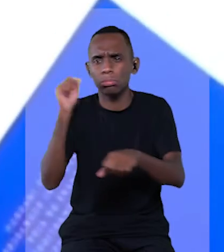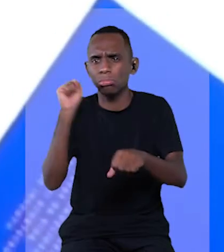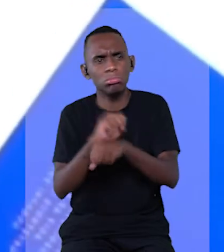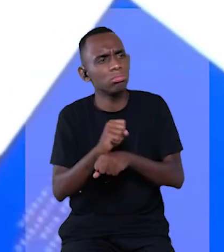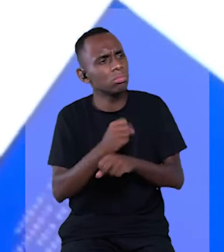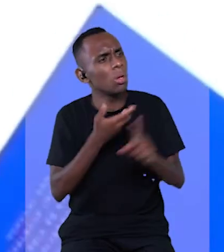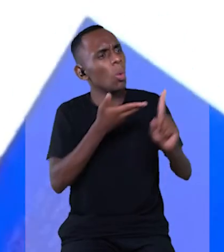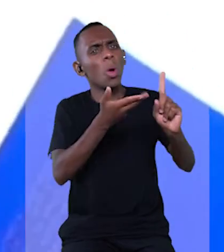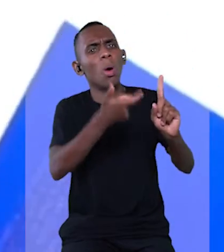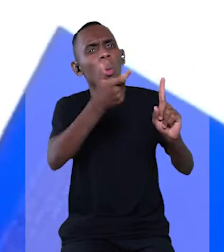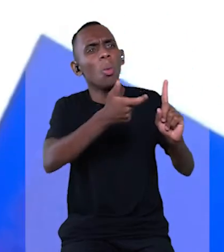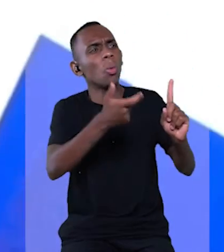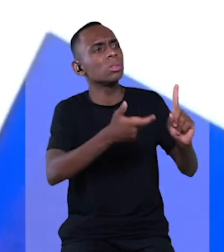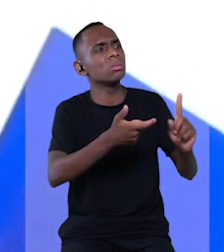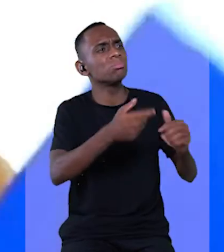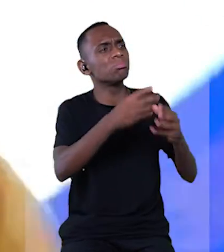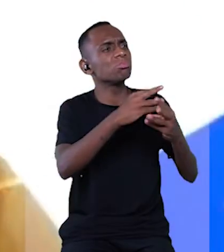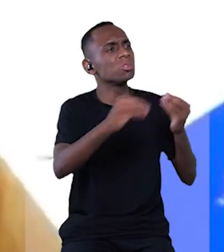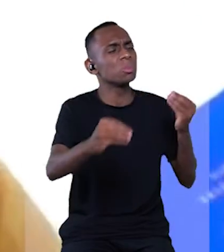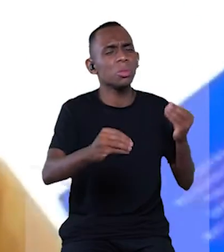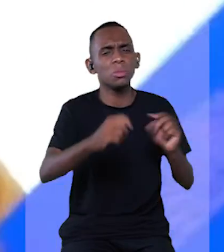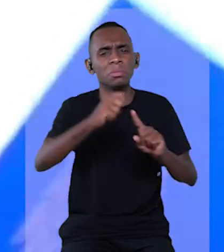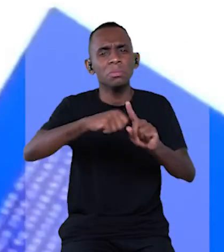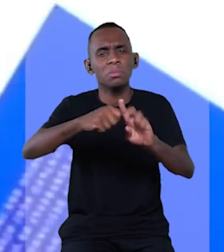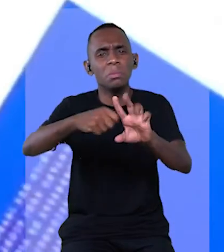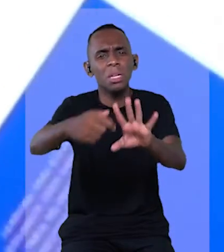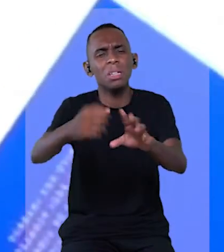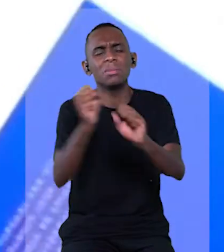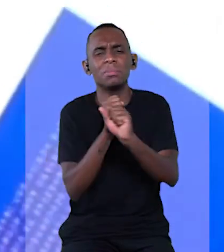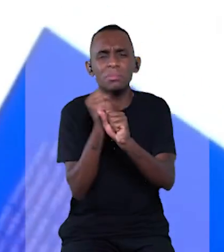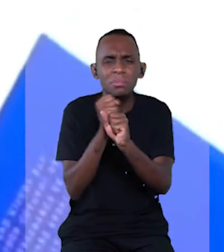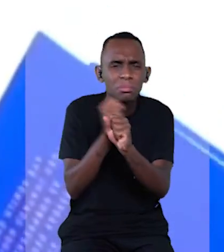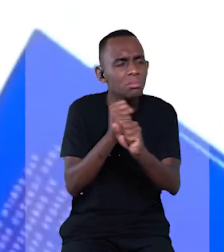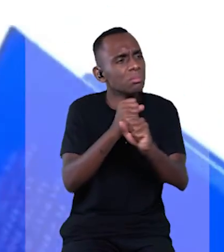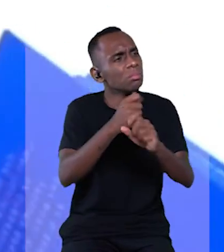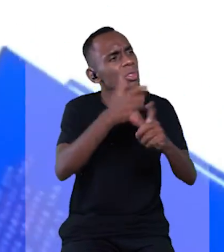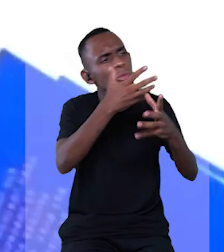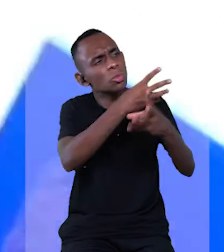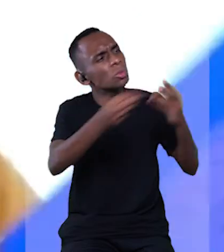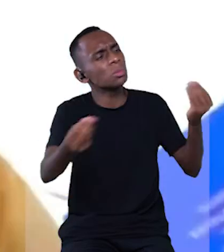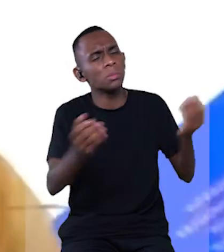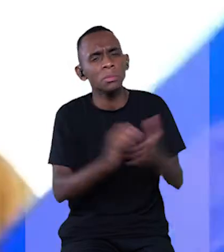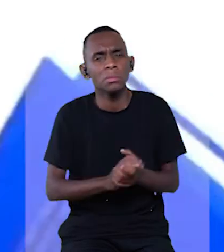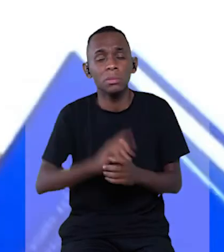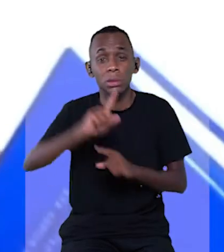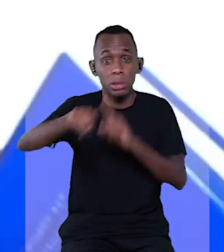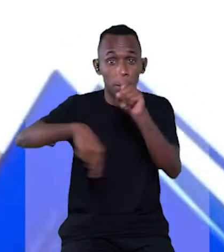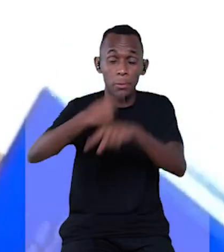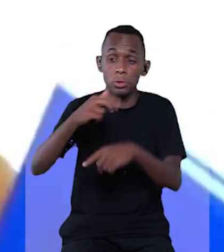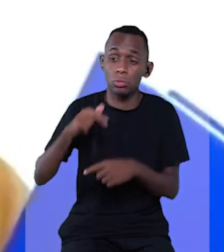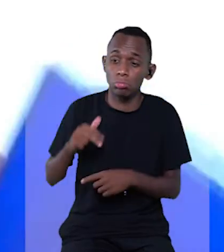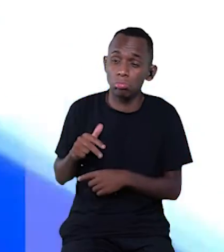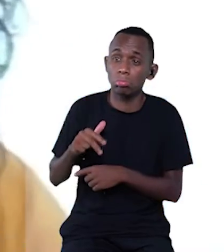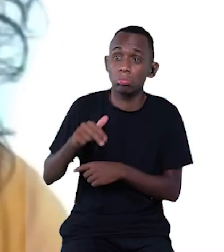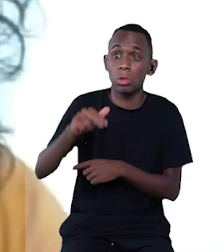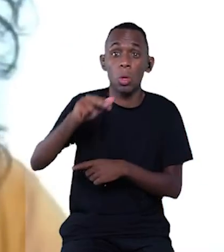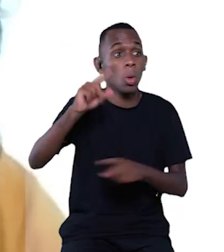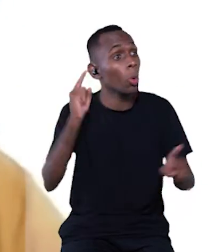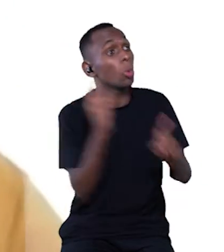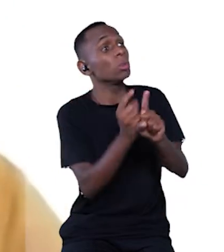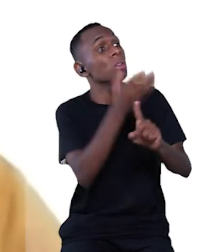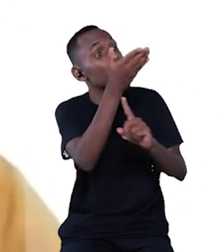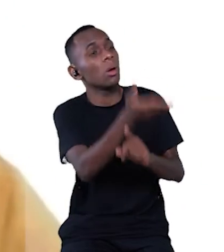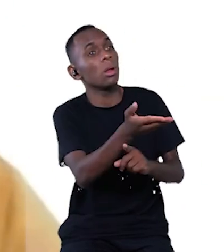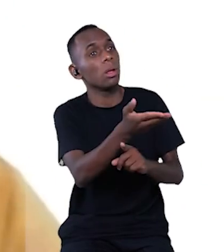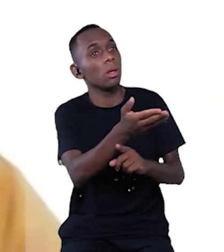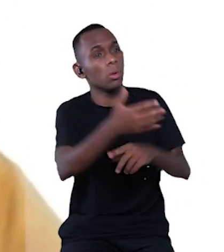parei de ver essa moça, nunca mais vi. Tipo, passaram meses, anos. E aí, um belo dia, eu subindo o morro e